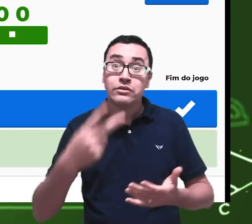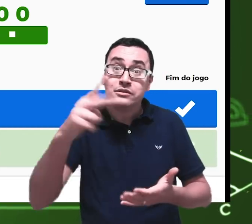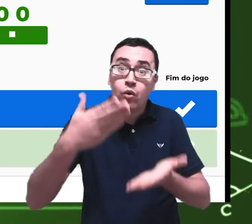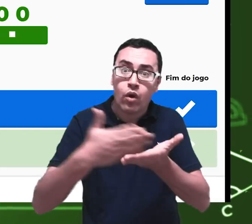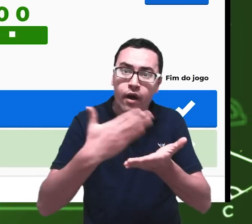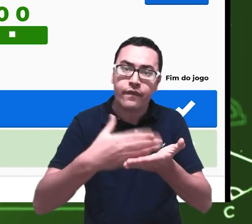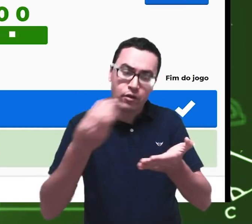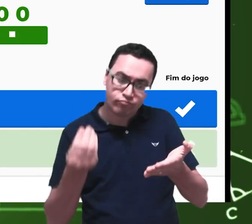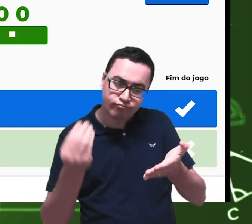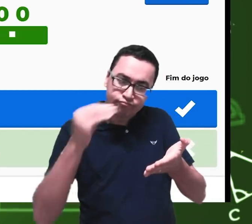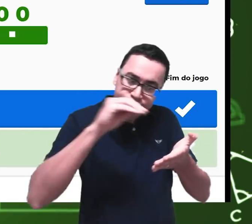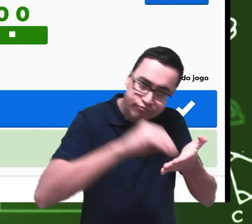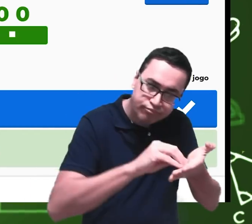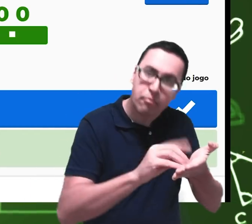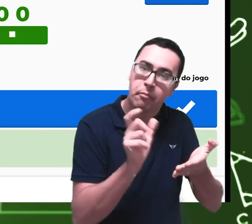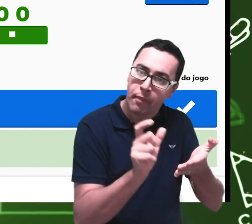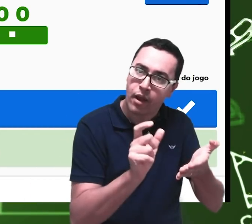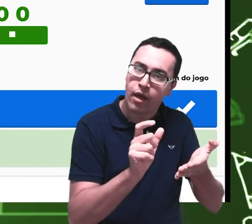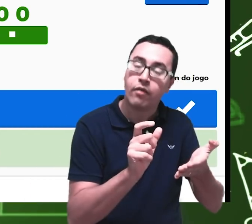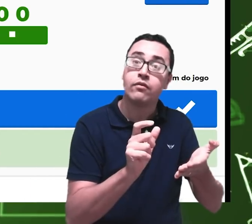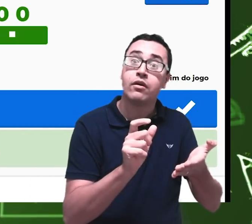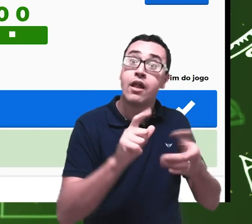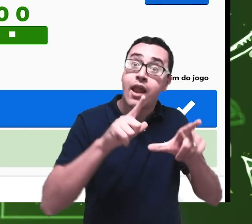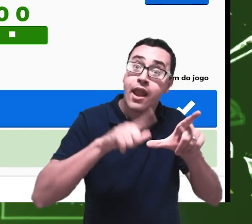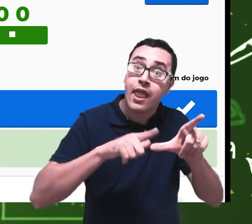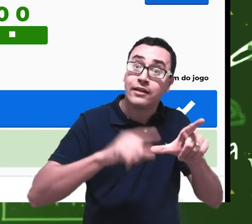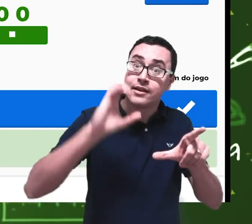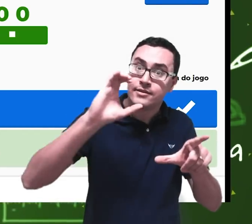circular a letra C.